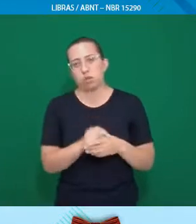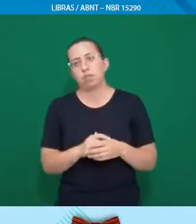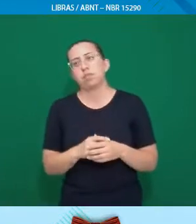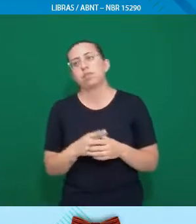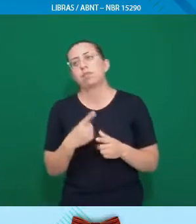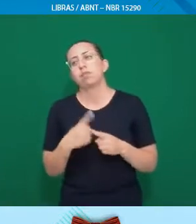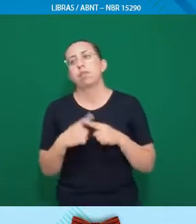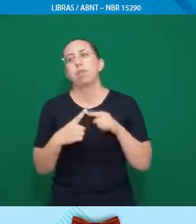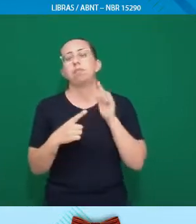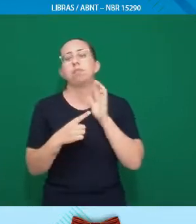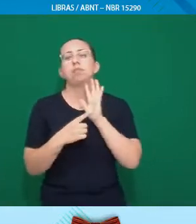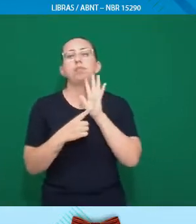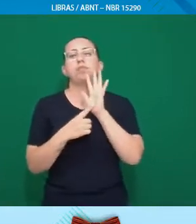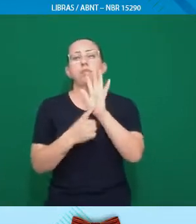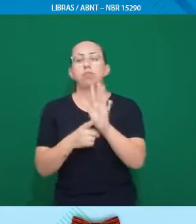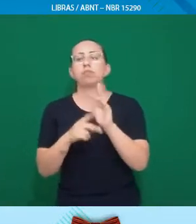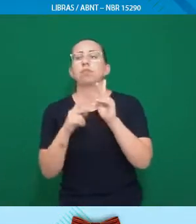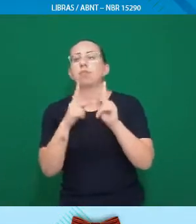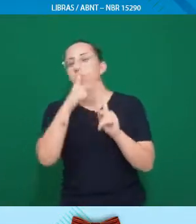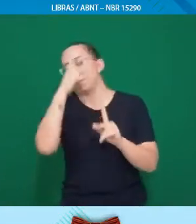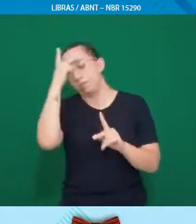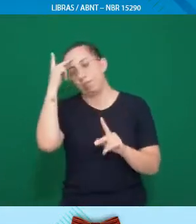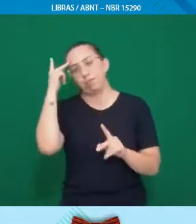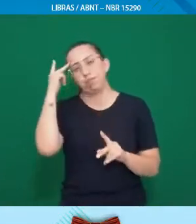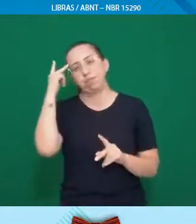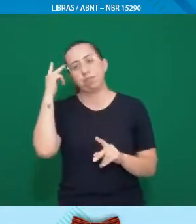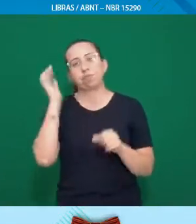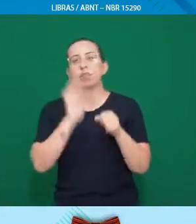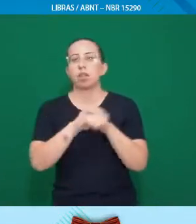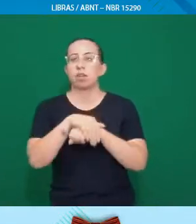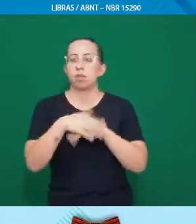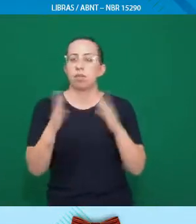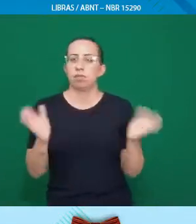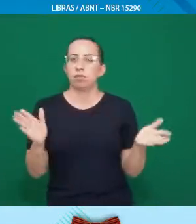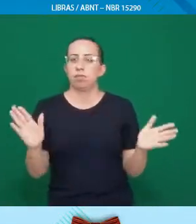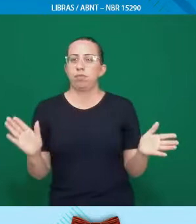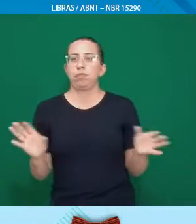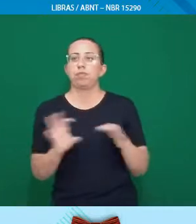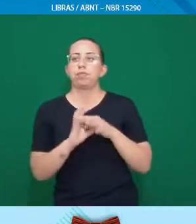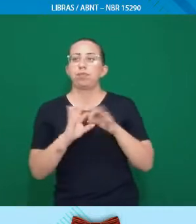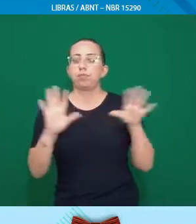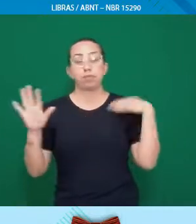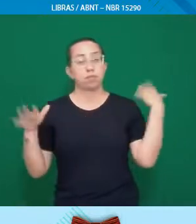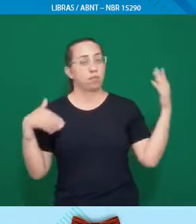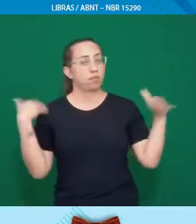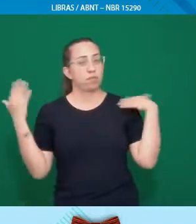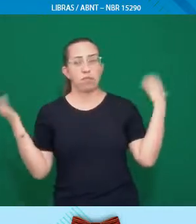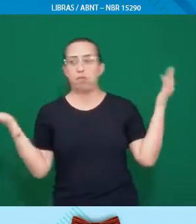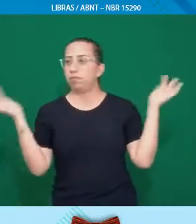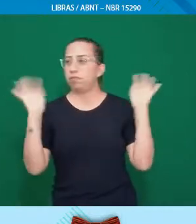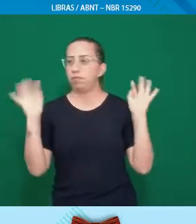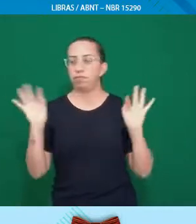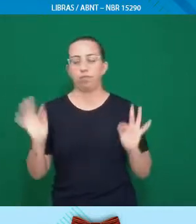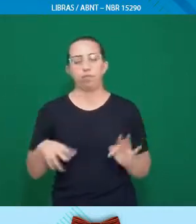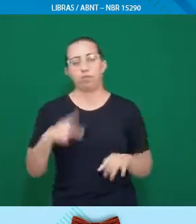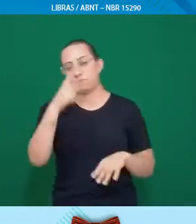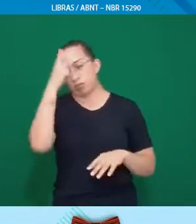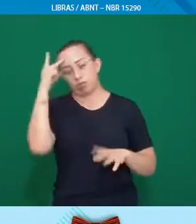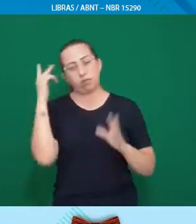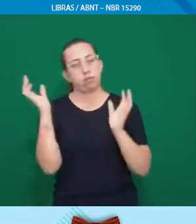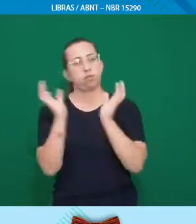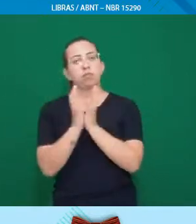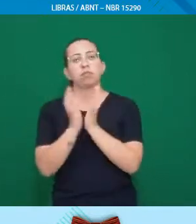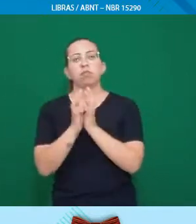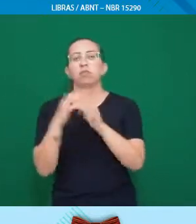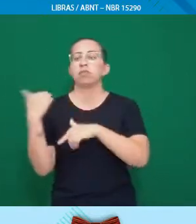por trazer essas pessoas nessa noite que nos deram a alegria só dá pai